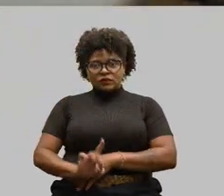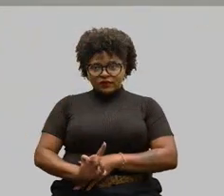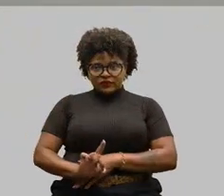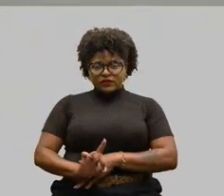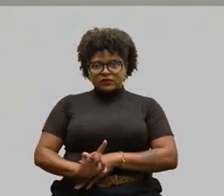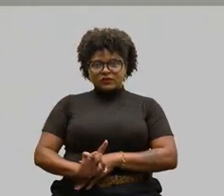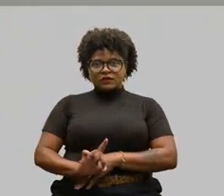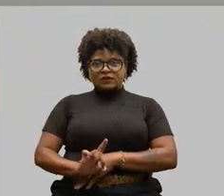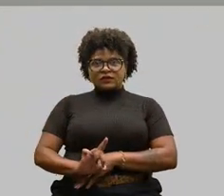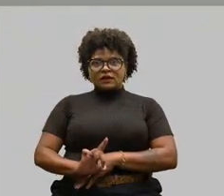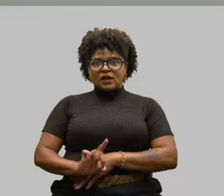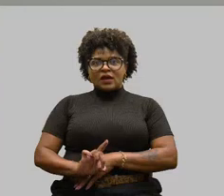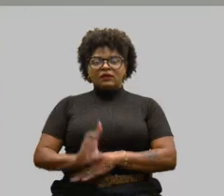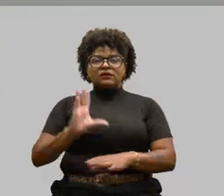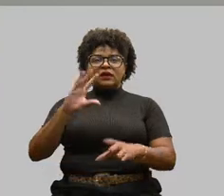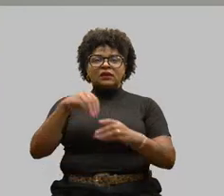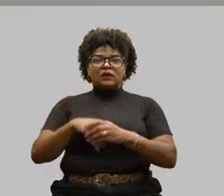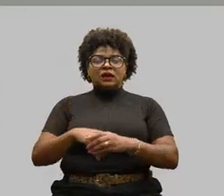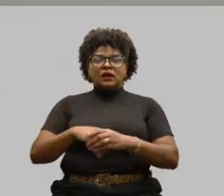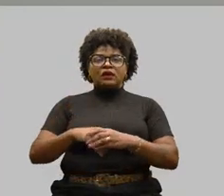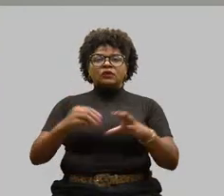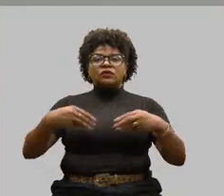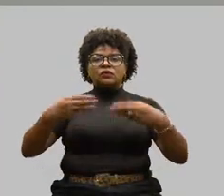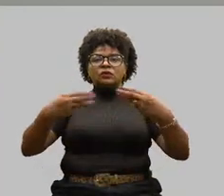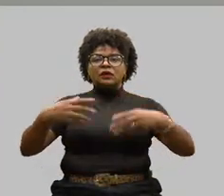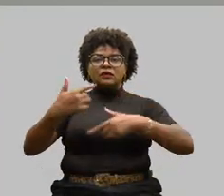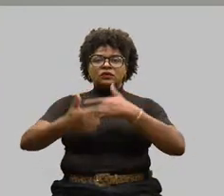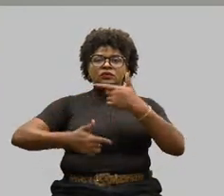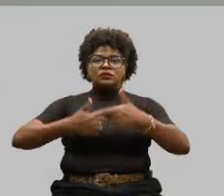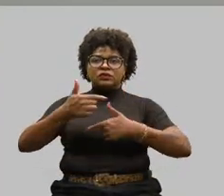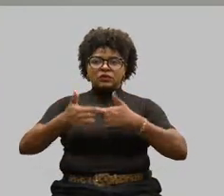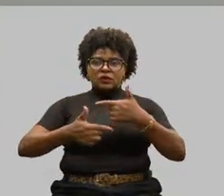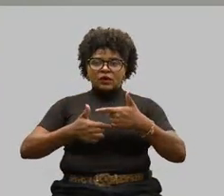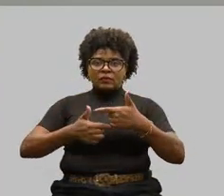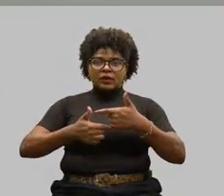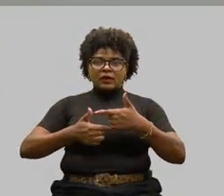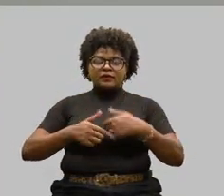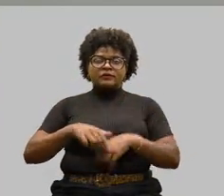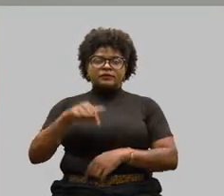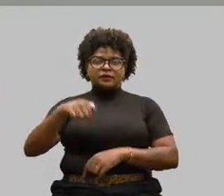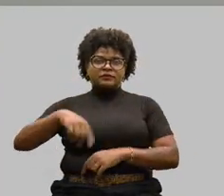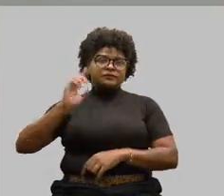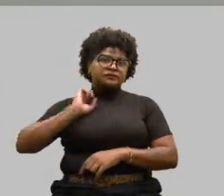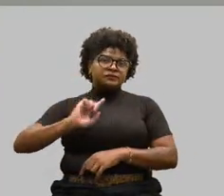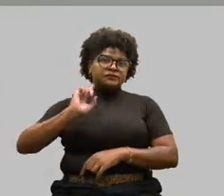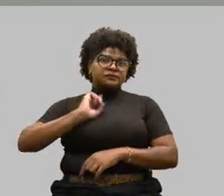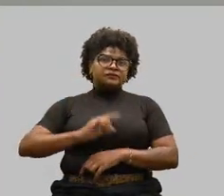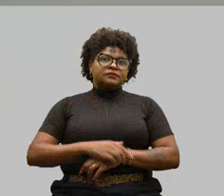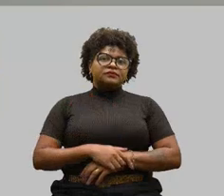reabilitados do mercado de trabalho regional do trabalho emprego em Minas Gerais